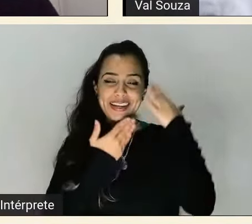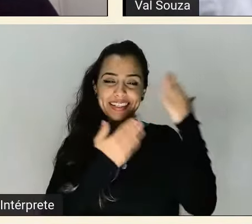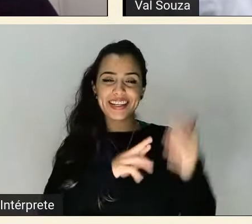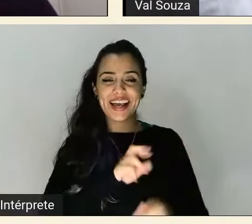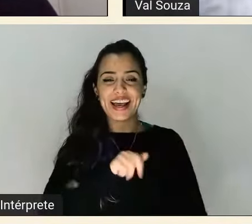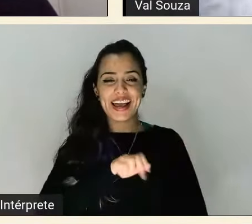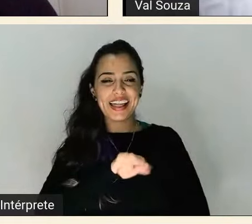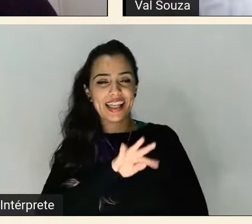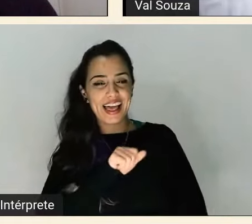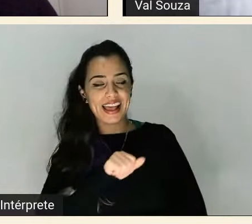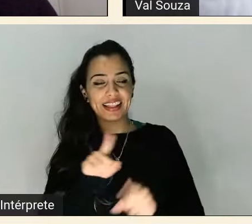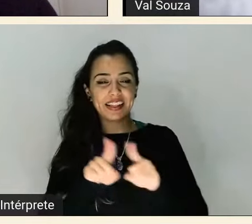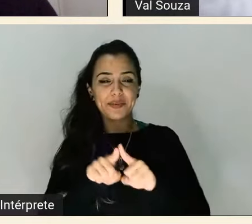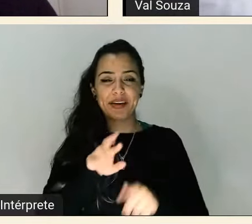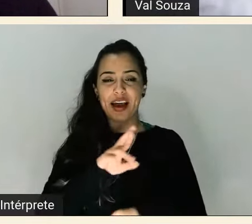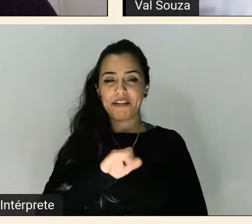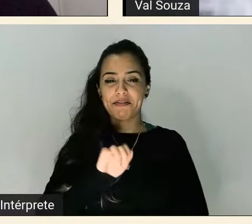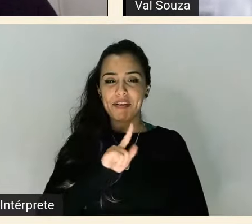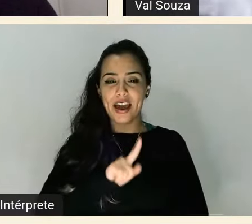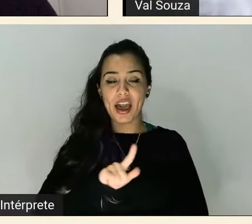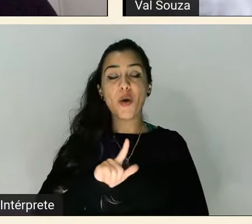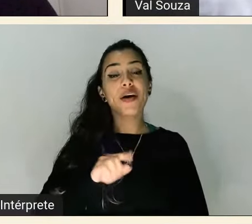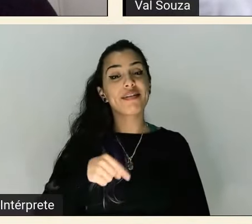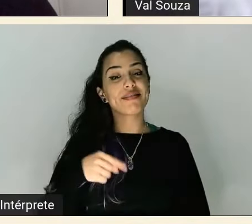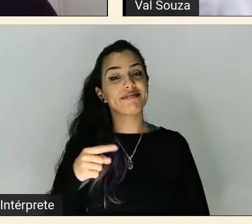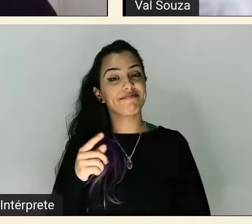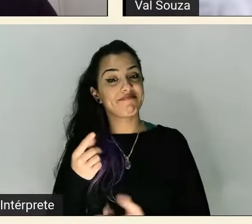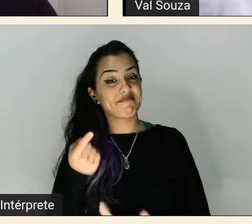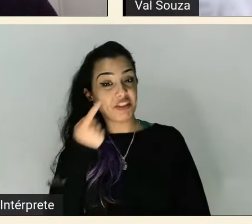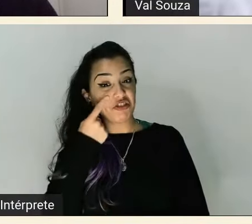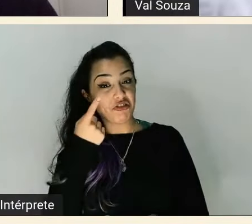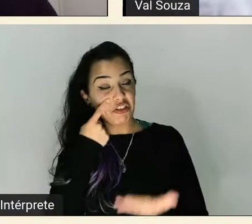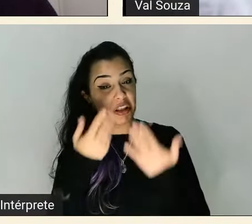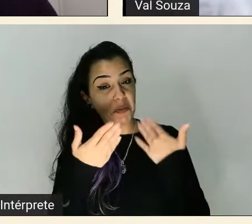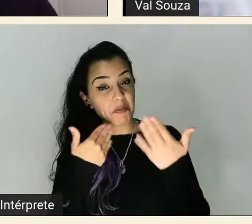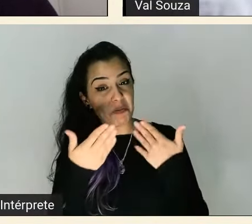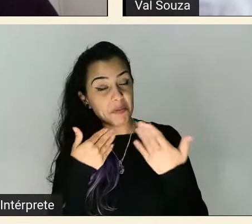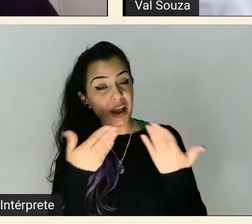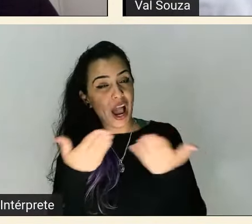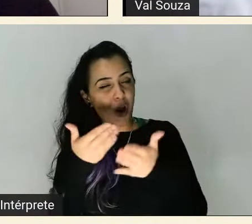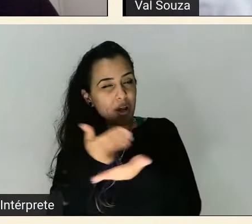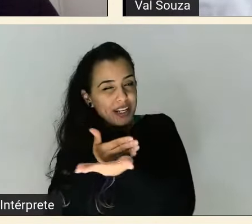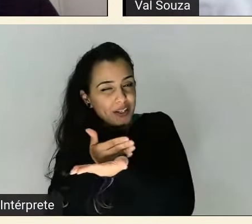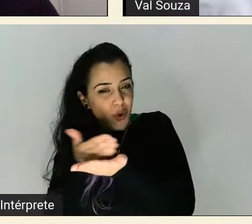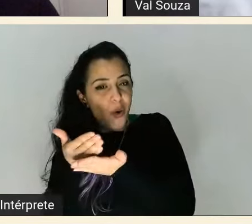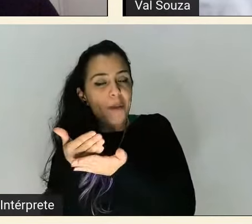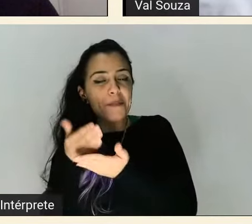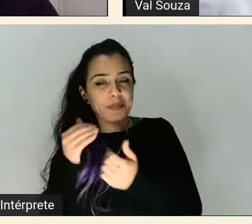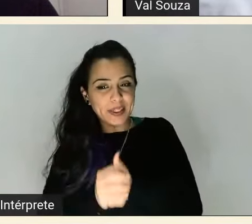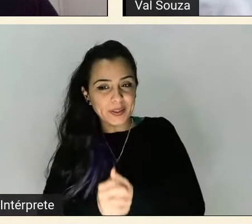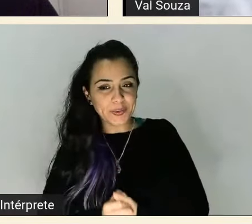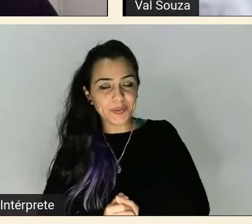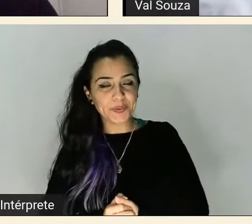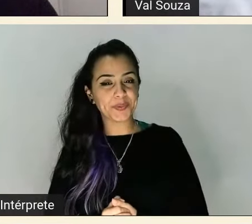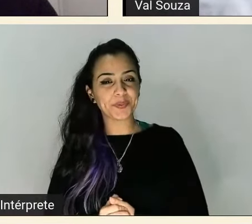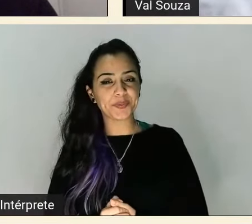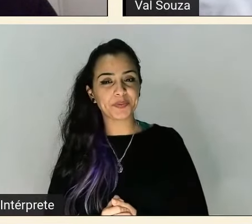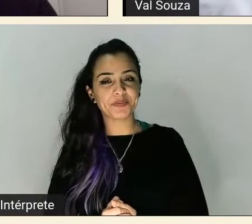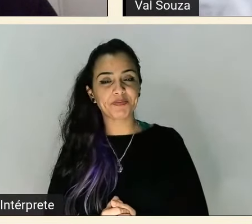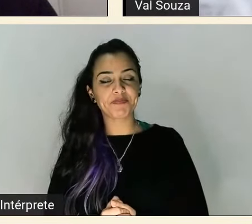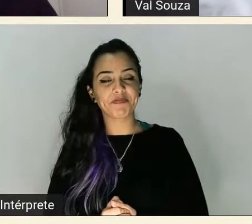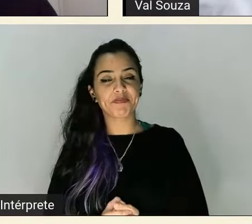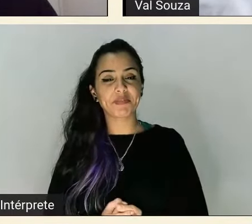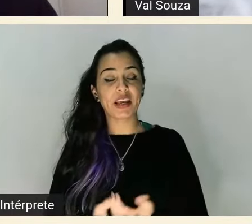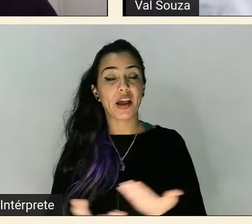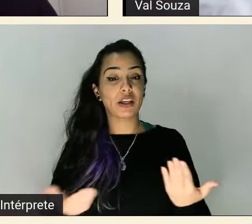pelas conversas que a gente vem tecendo nesses últimos momentos. O que eu vou apresentar